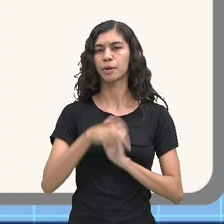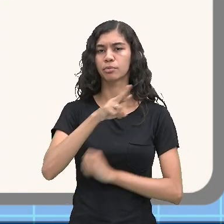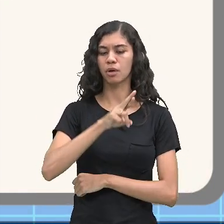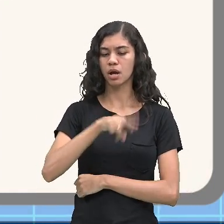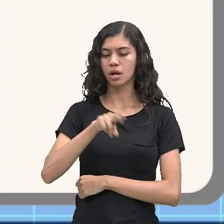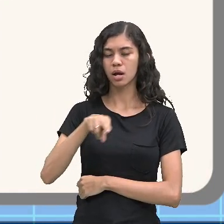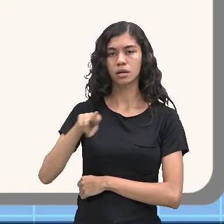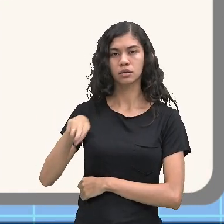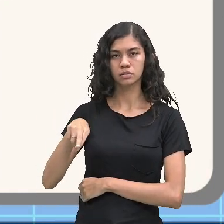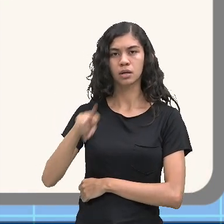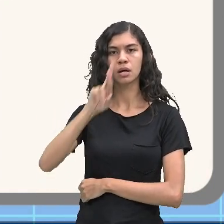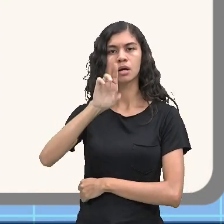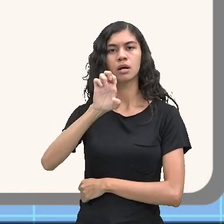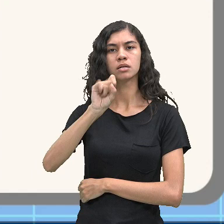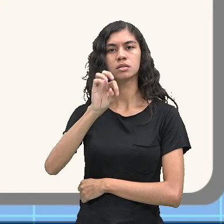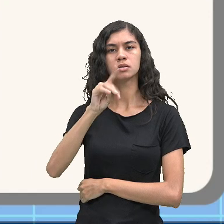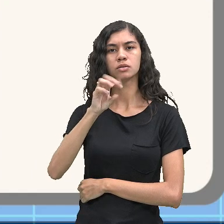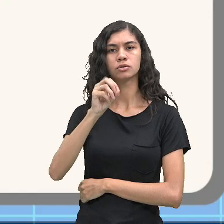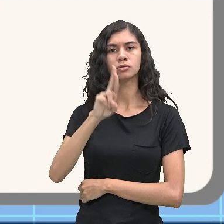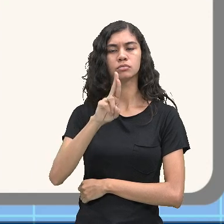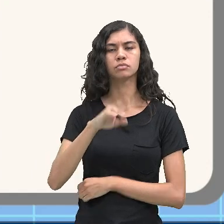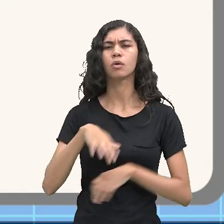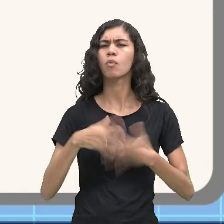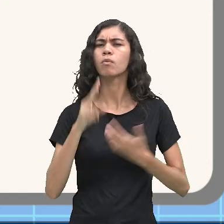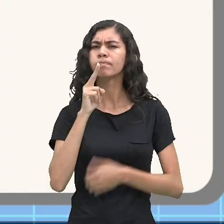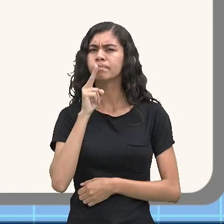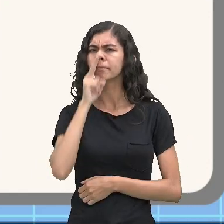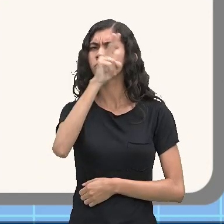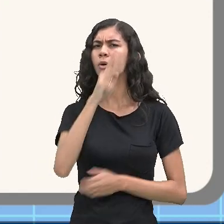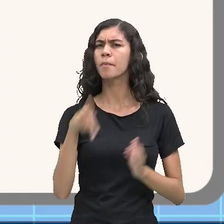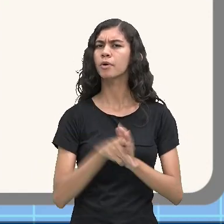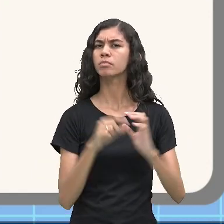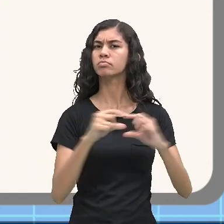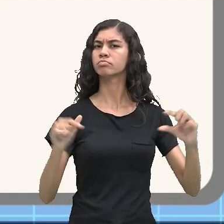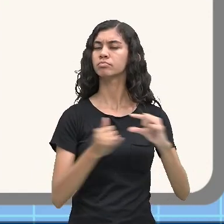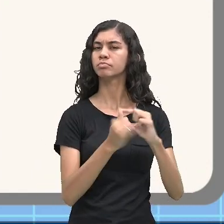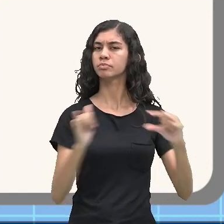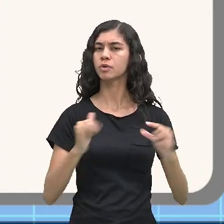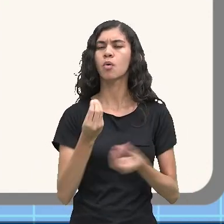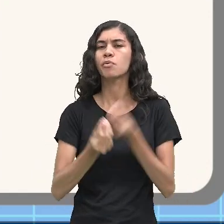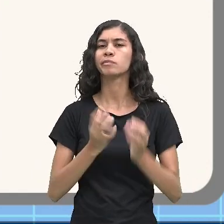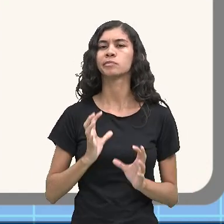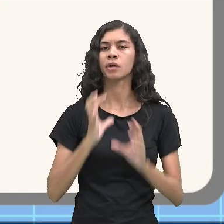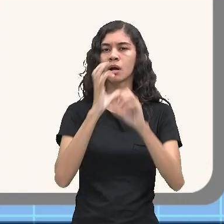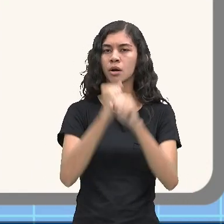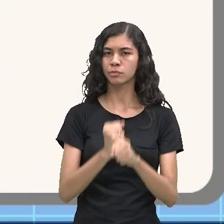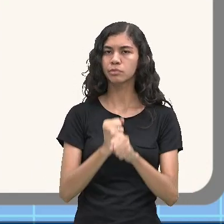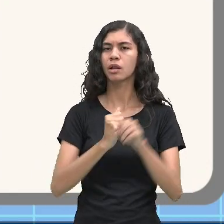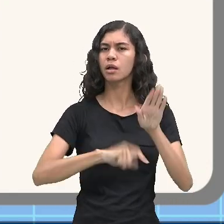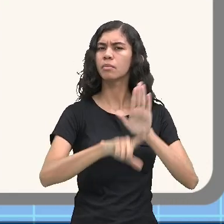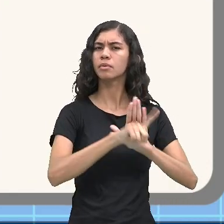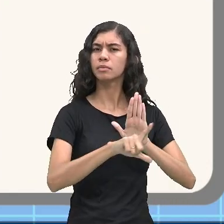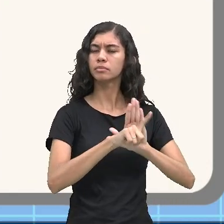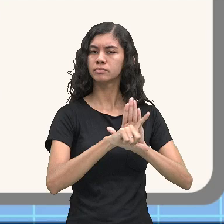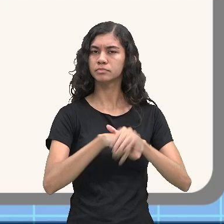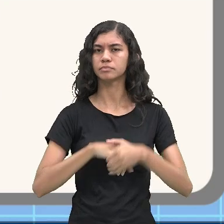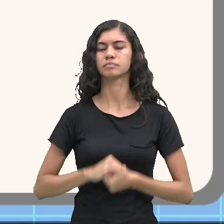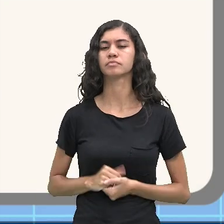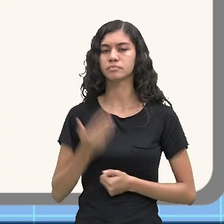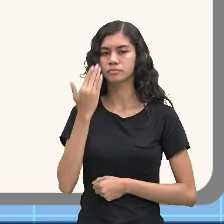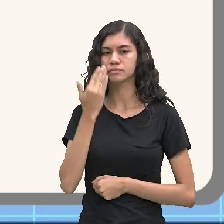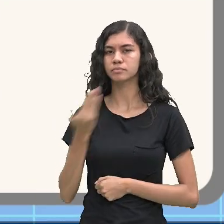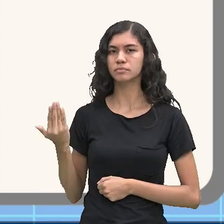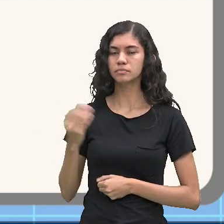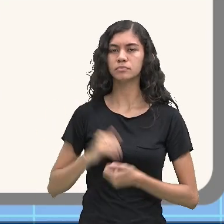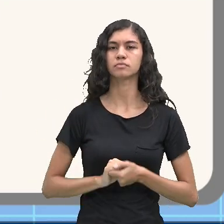Então, vamos calcular agora qual é a intensidade da corrente. Olha, veja, para calcular a intensidade da corrente pela lei de Pouillet, força